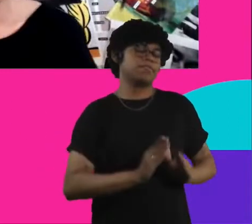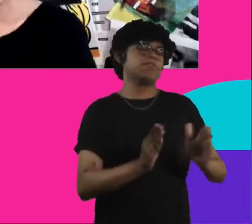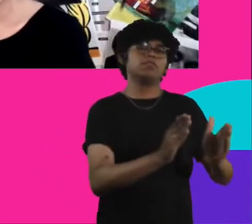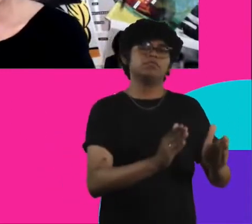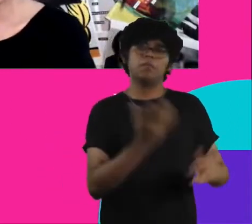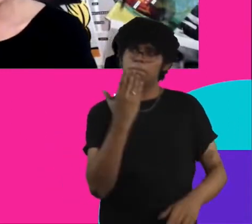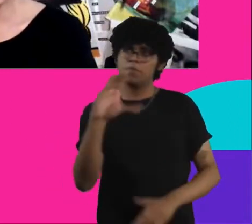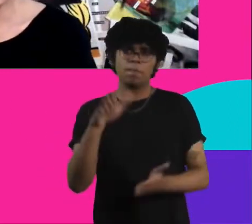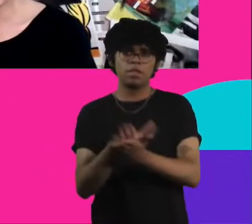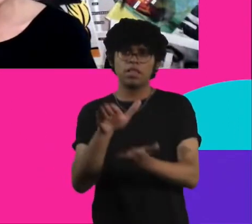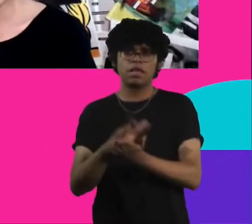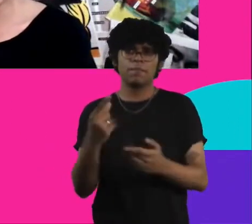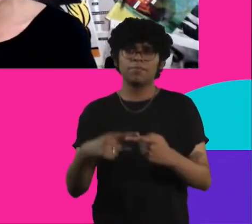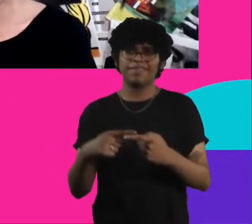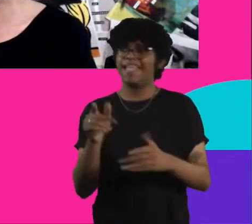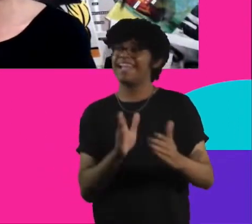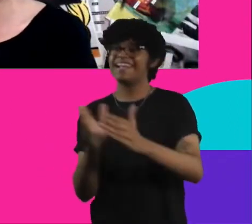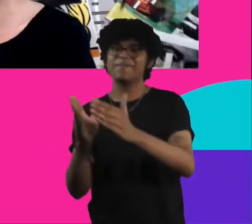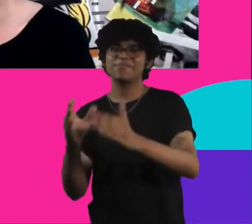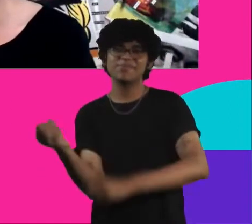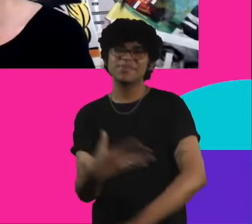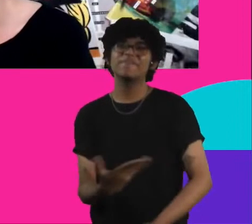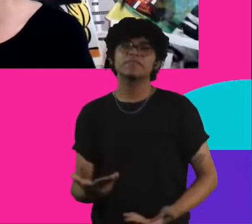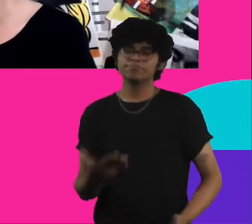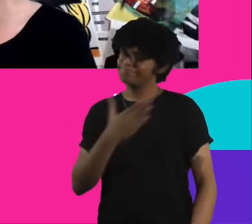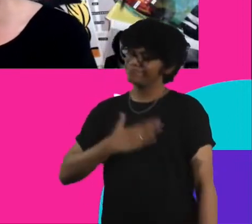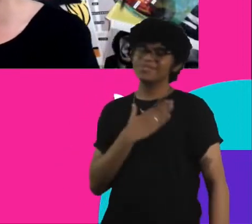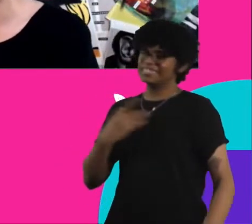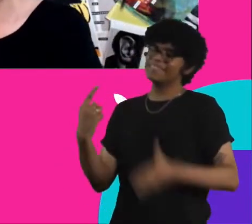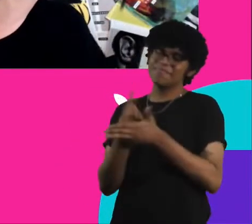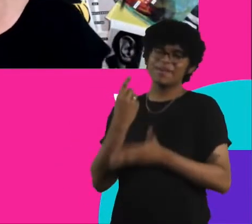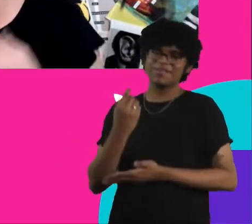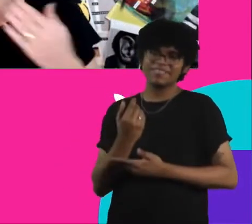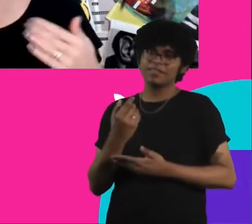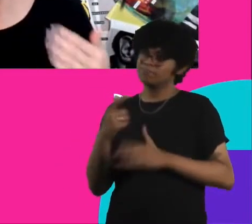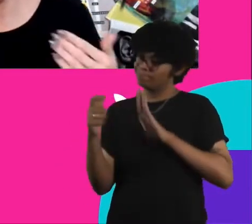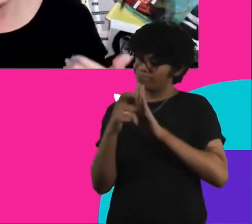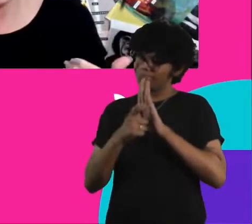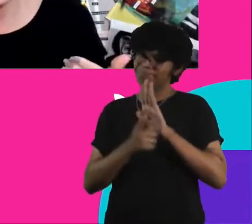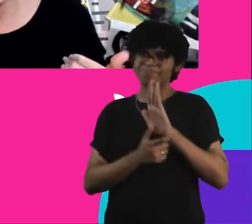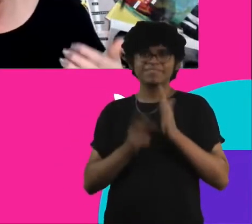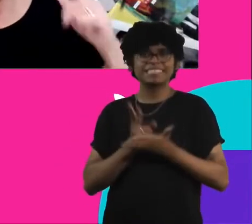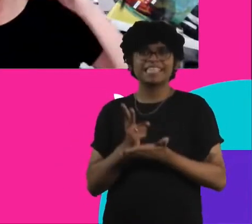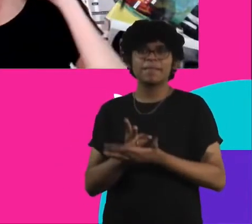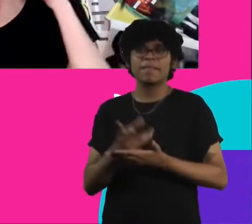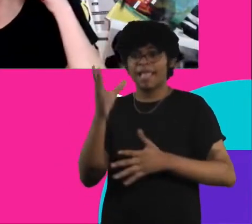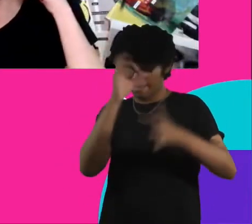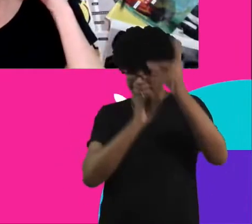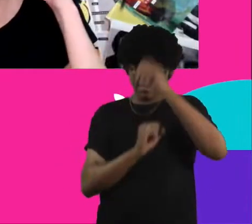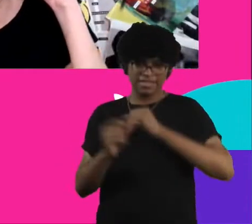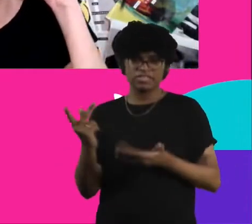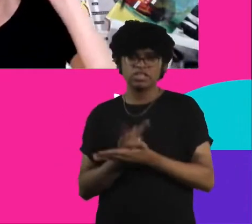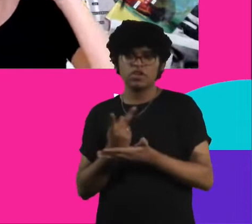de publicar, entendeu? Então, enfim, gostei muito da pergunta e acho que todo programador, toda programadora aprende a lidar com erro porque a gente